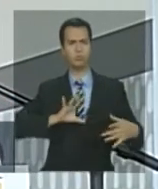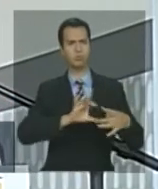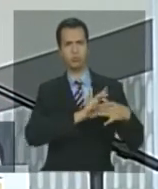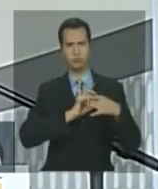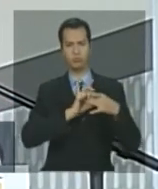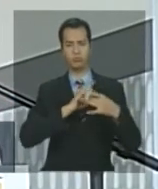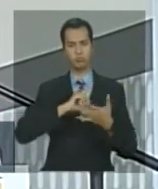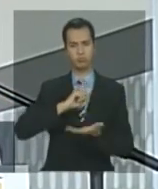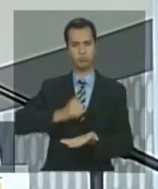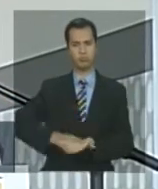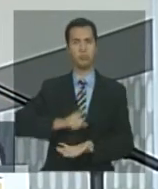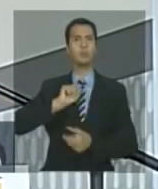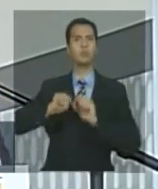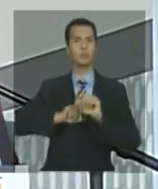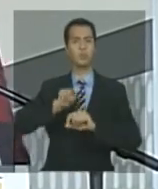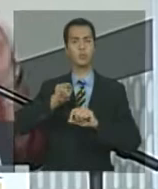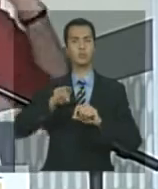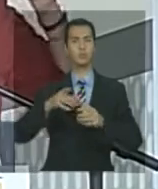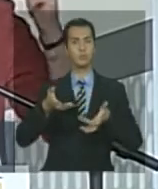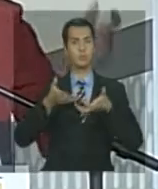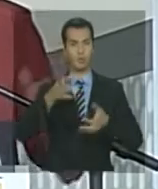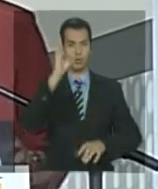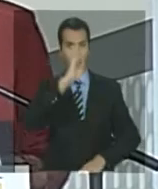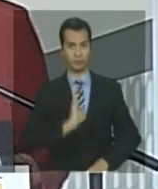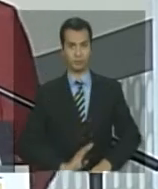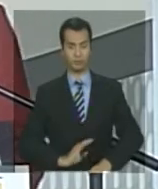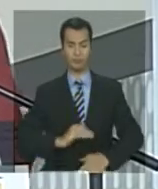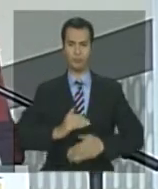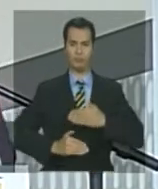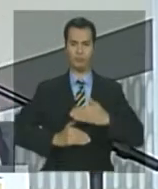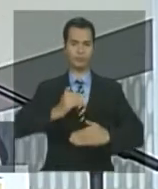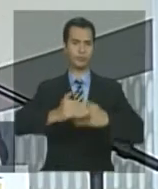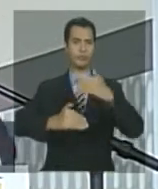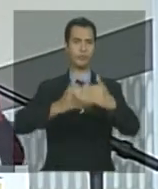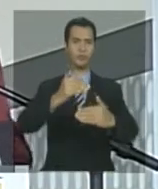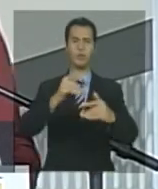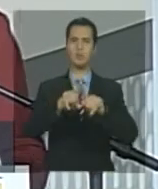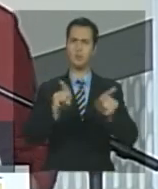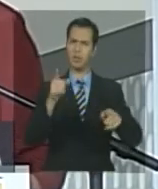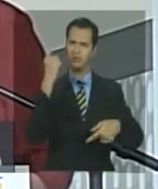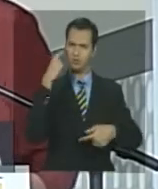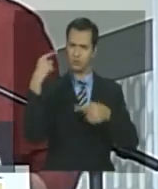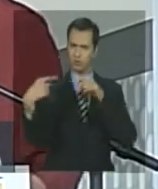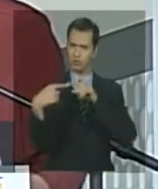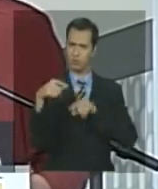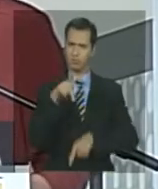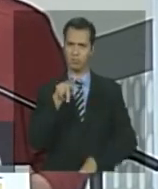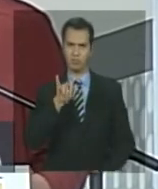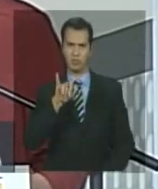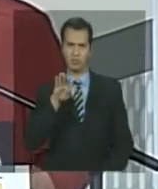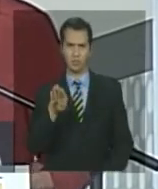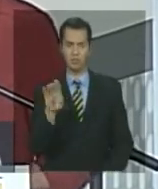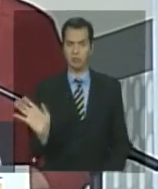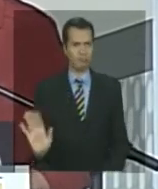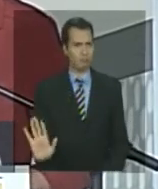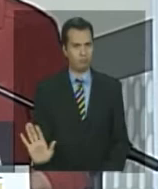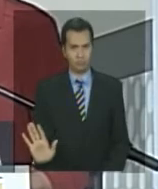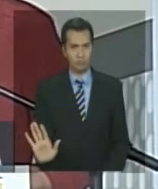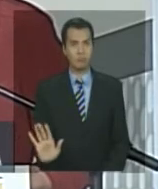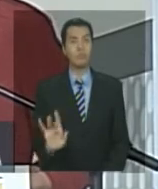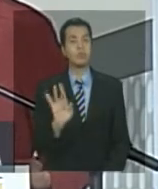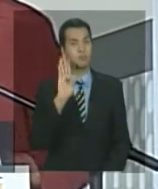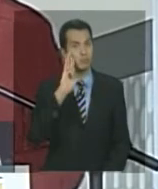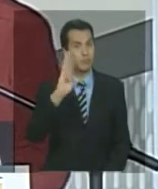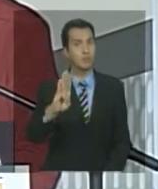Brasil, medido não pelo PIB, mas pelo desenvolvimento humano. Medido